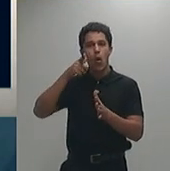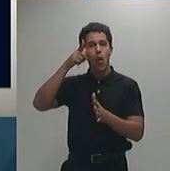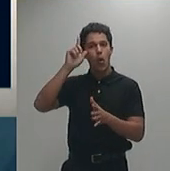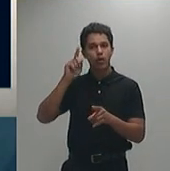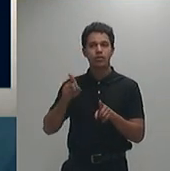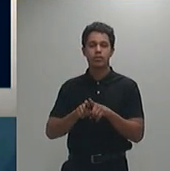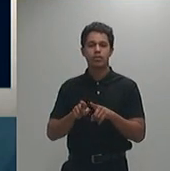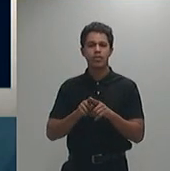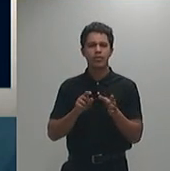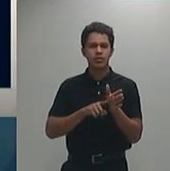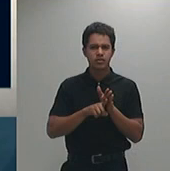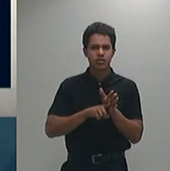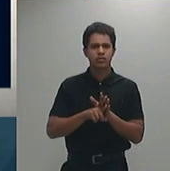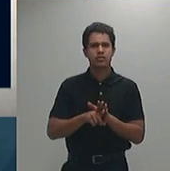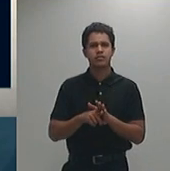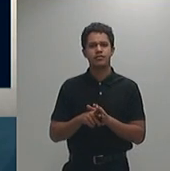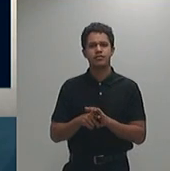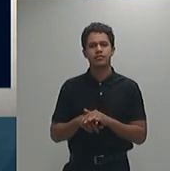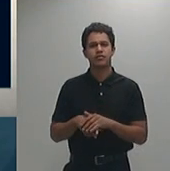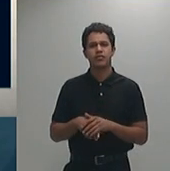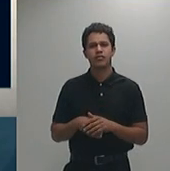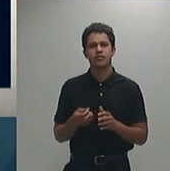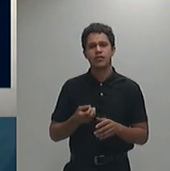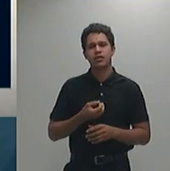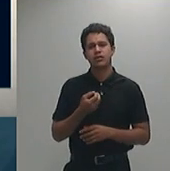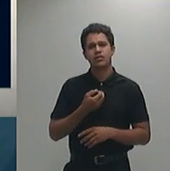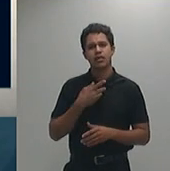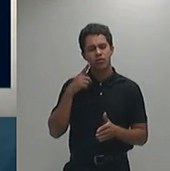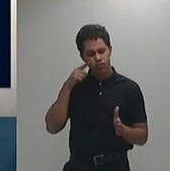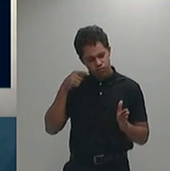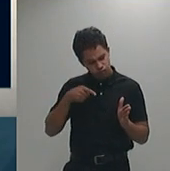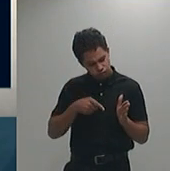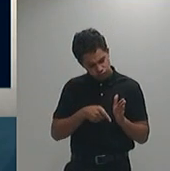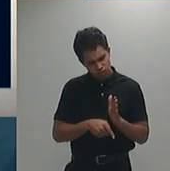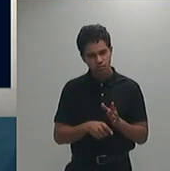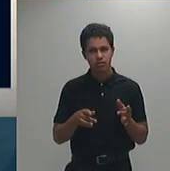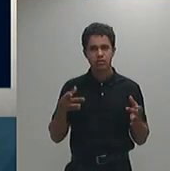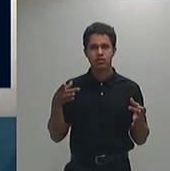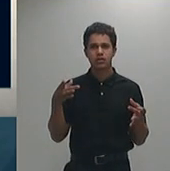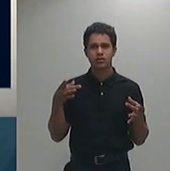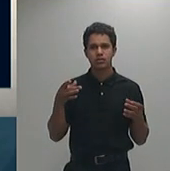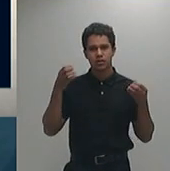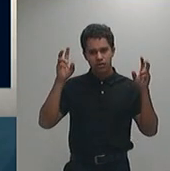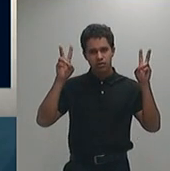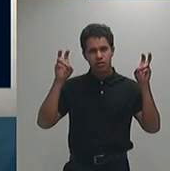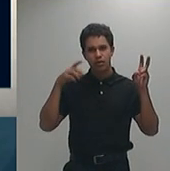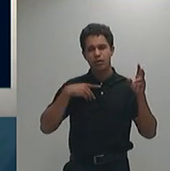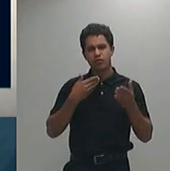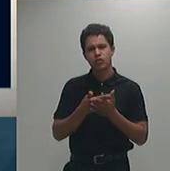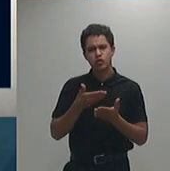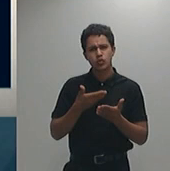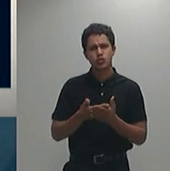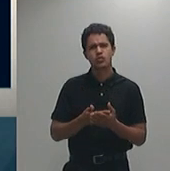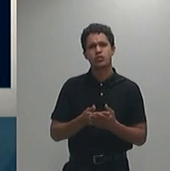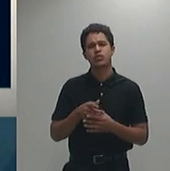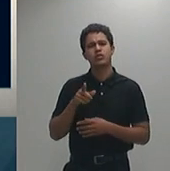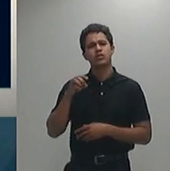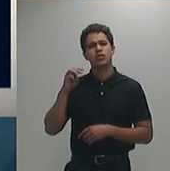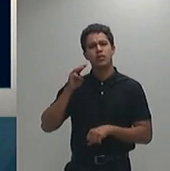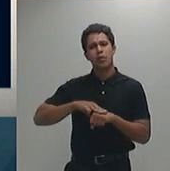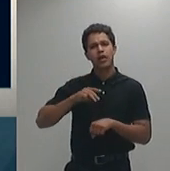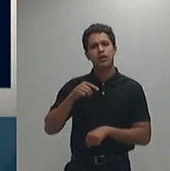exame Está está aprofundado com vertical estudo sobre a matéria